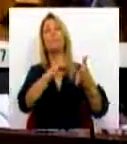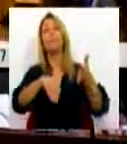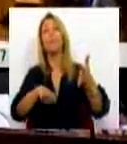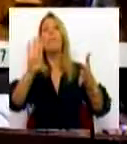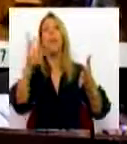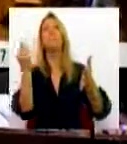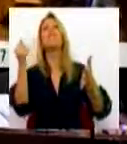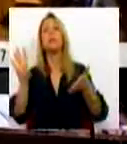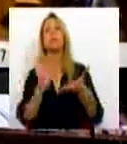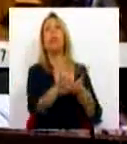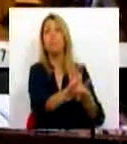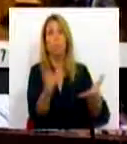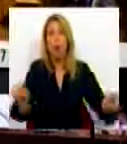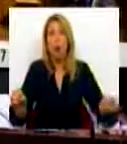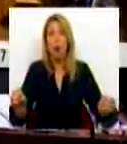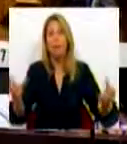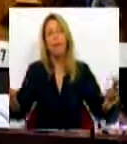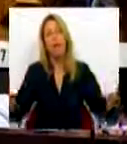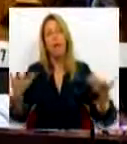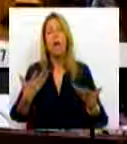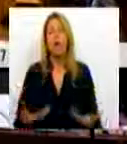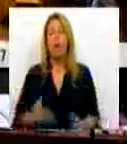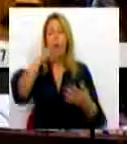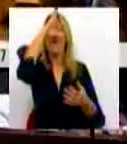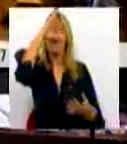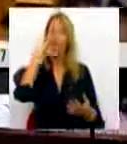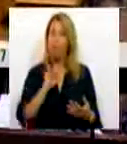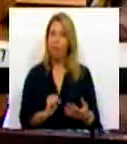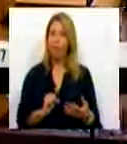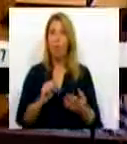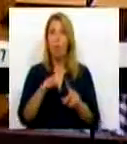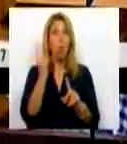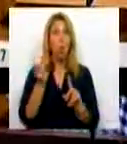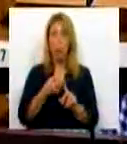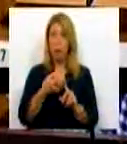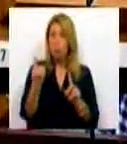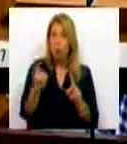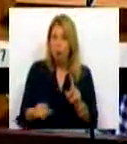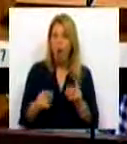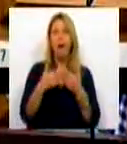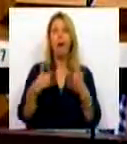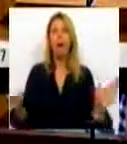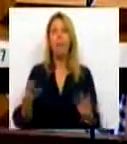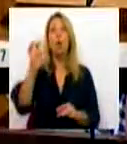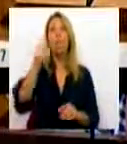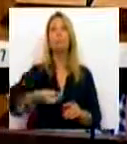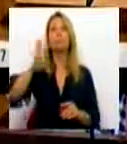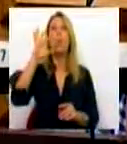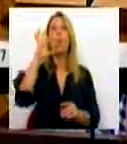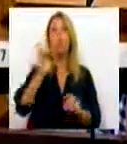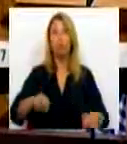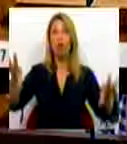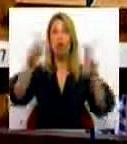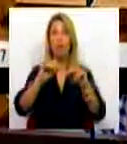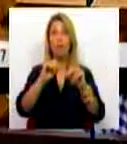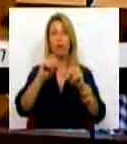associado. Pelo contrário, o atual Governo em apenas 1 ano abriu 8 lojas do cidadão,